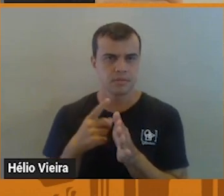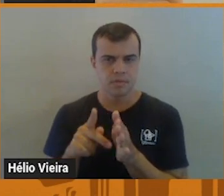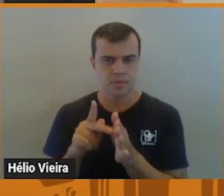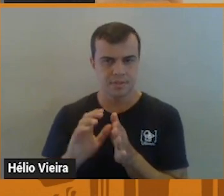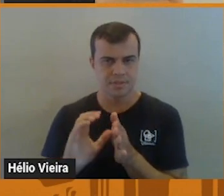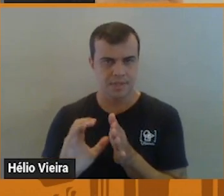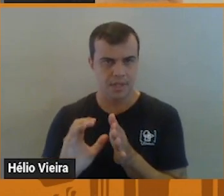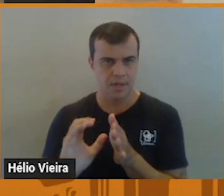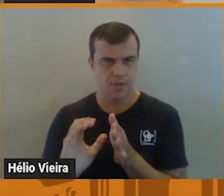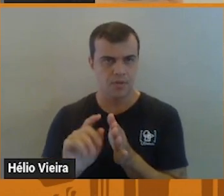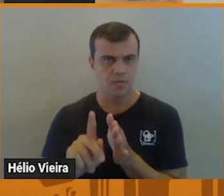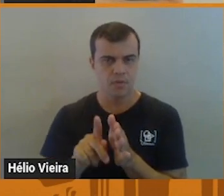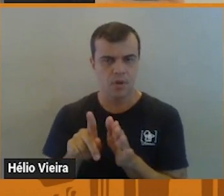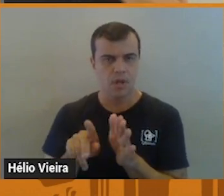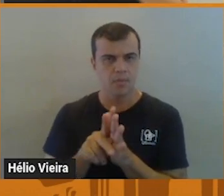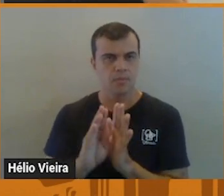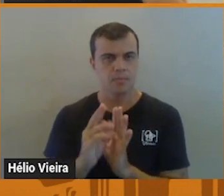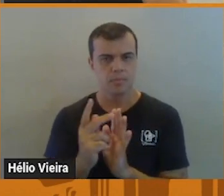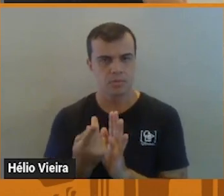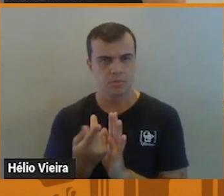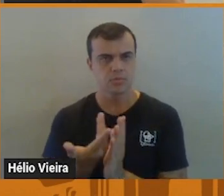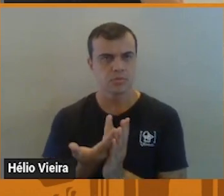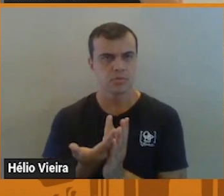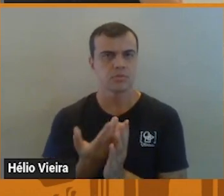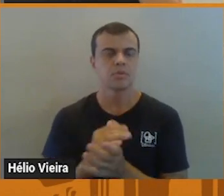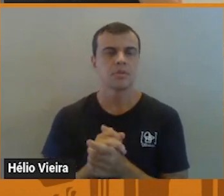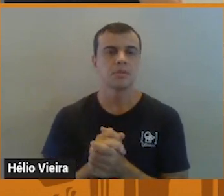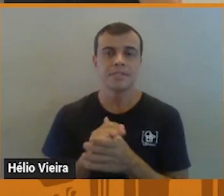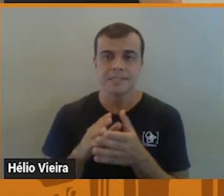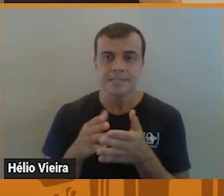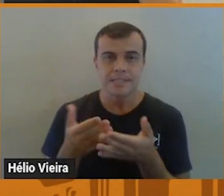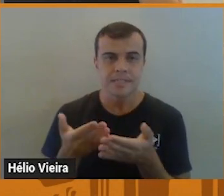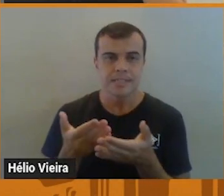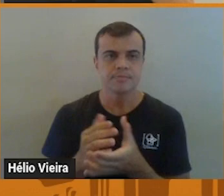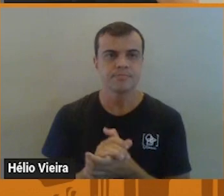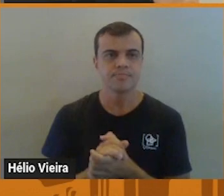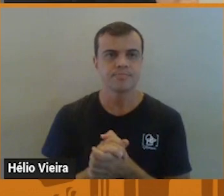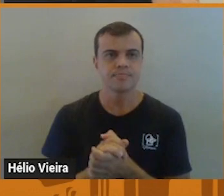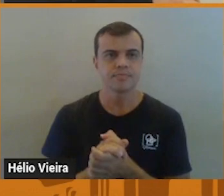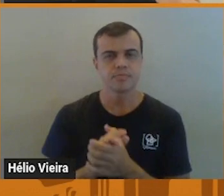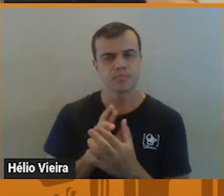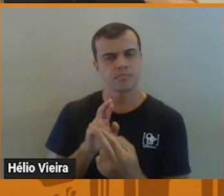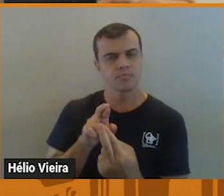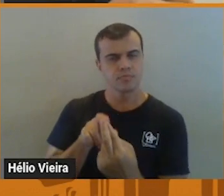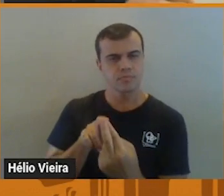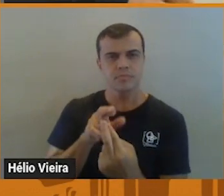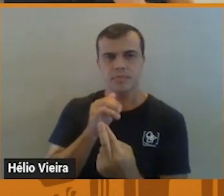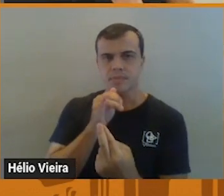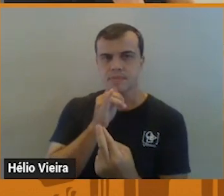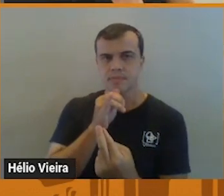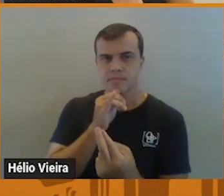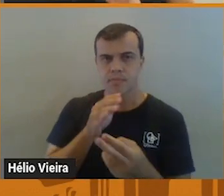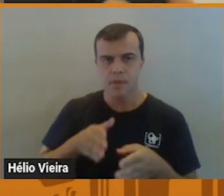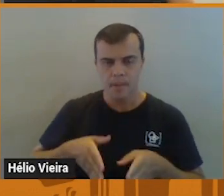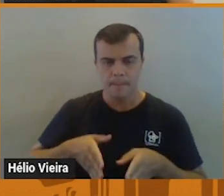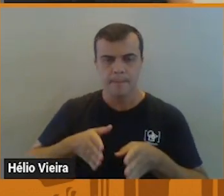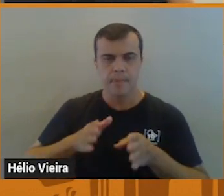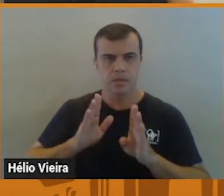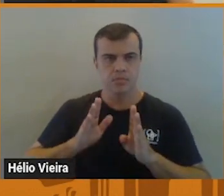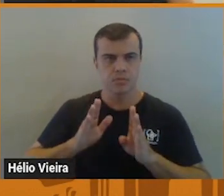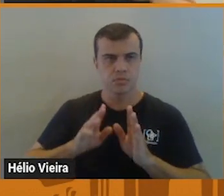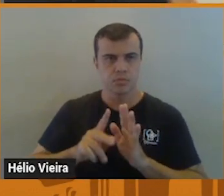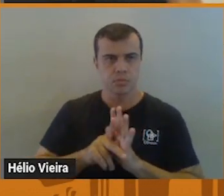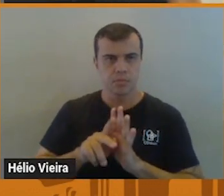central ferroviária de Belo Horizonte. E uma referência poderia ser os prédios